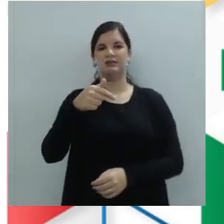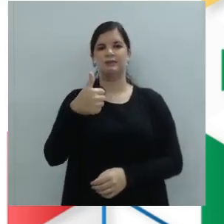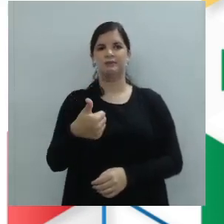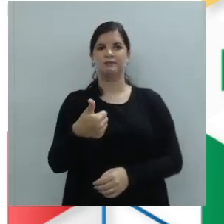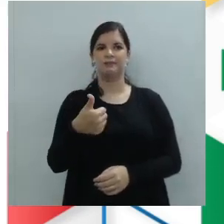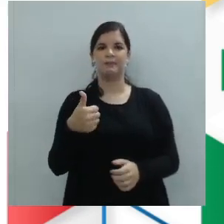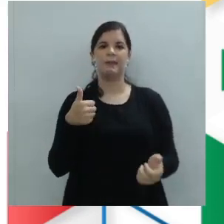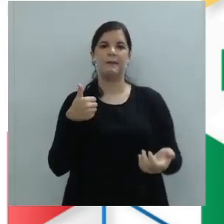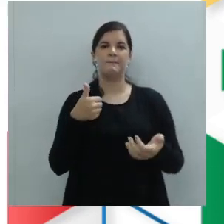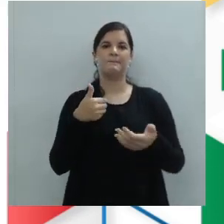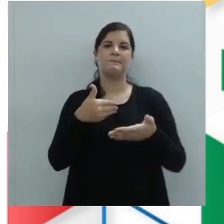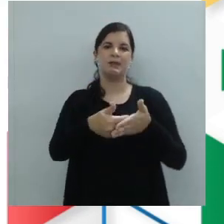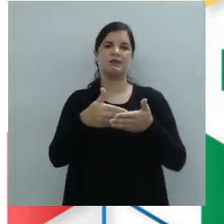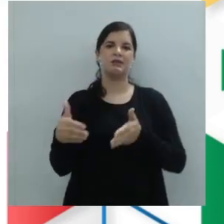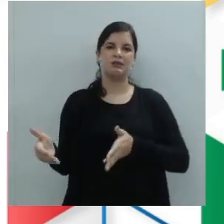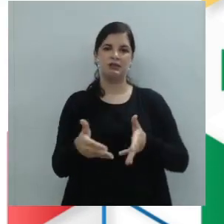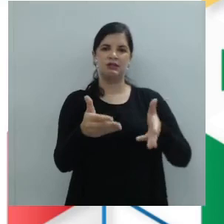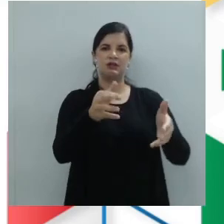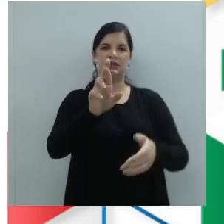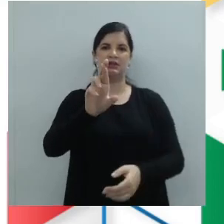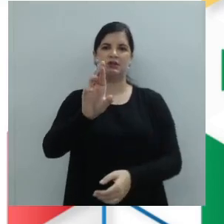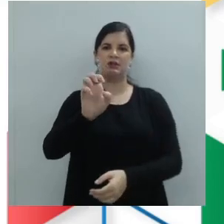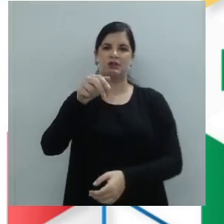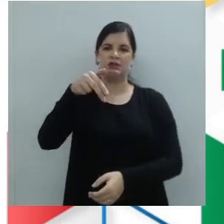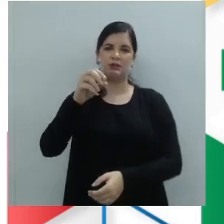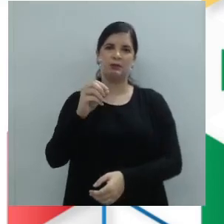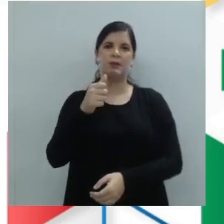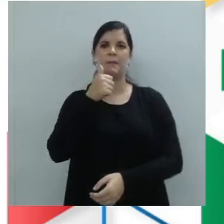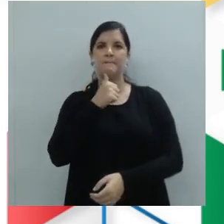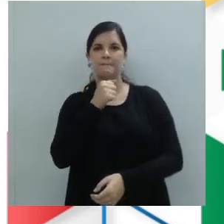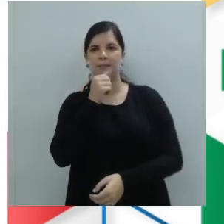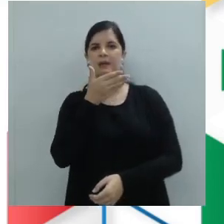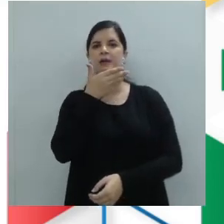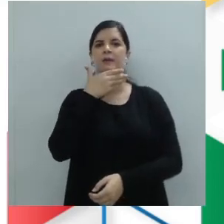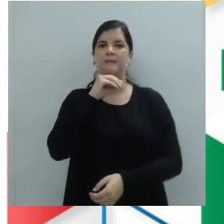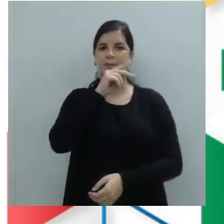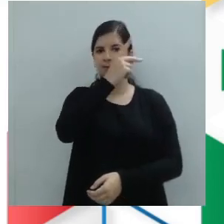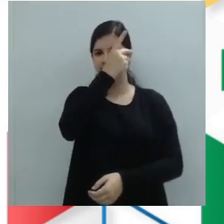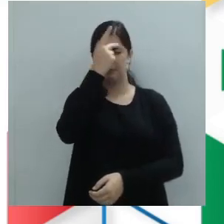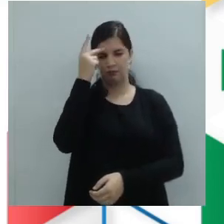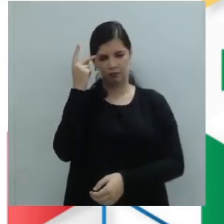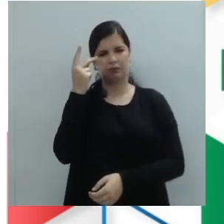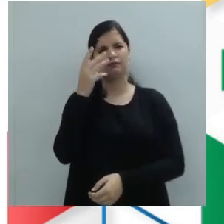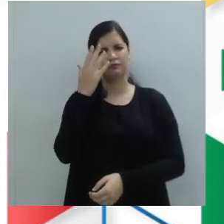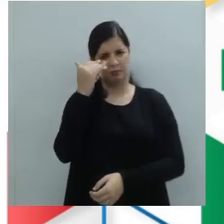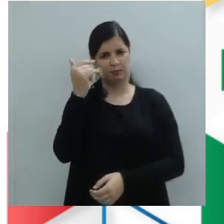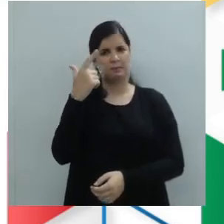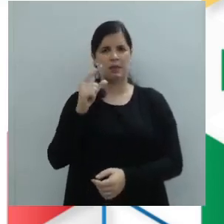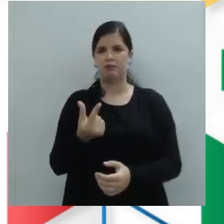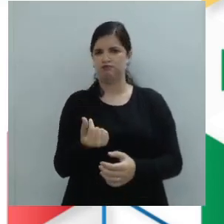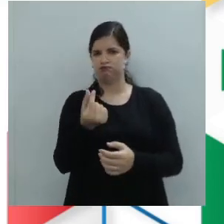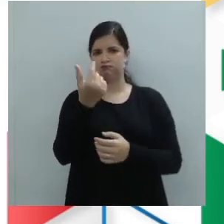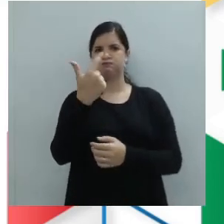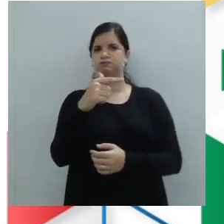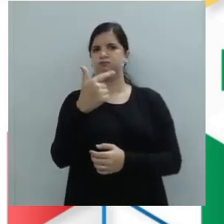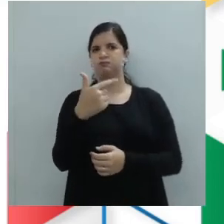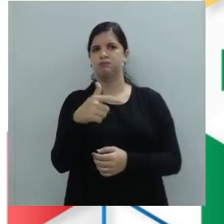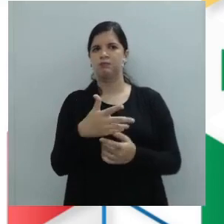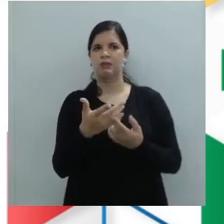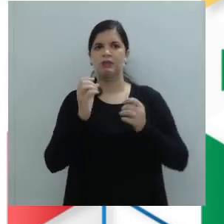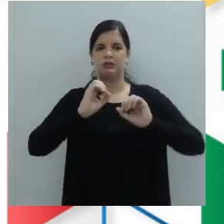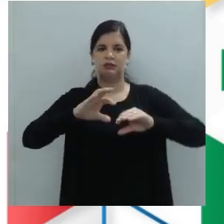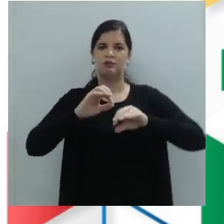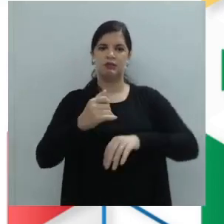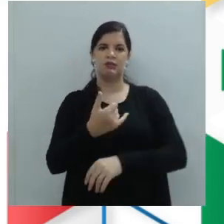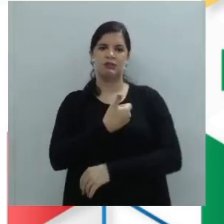rio Reno. Seus pais teriam sido pessoas ilustres, mas sem grandes posses materiais. Sua educação começou